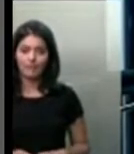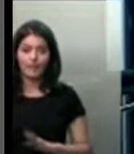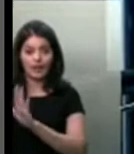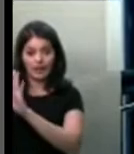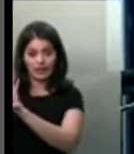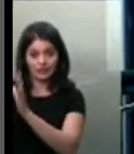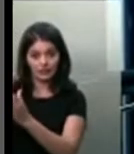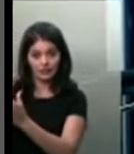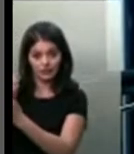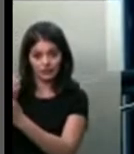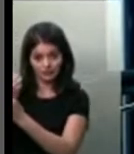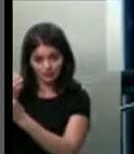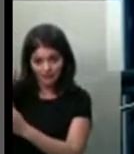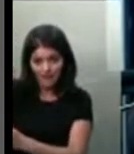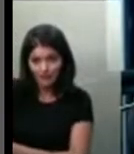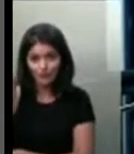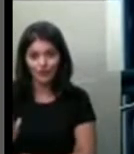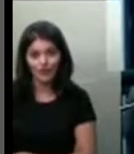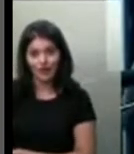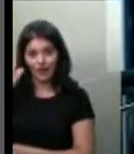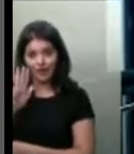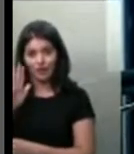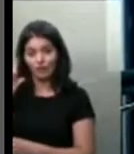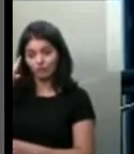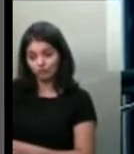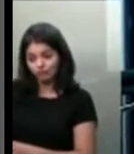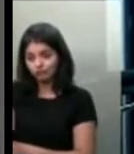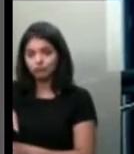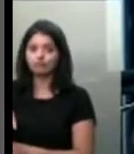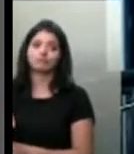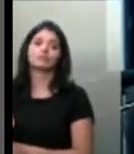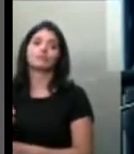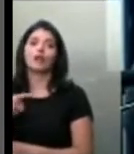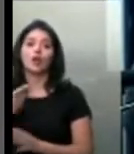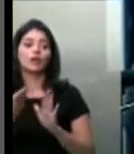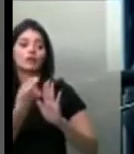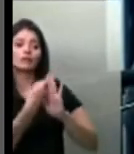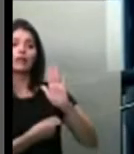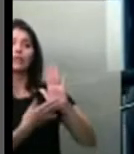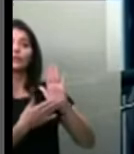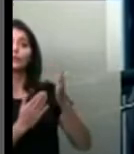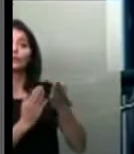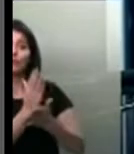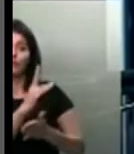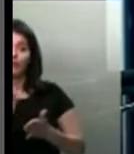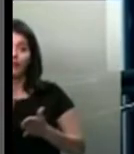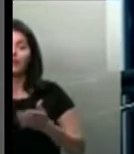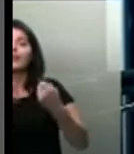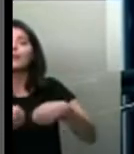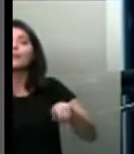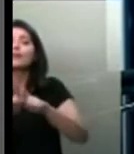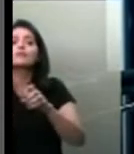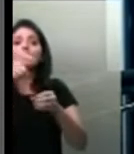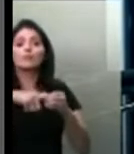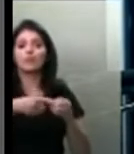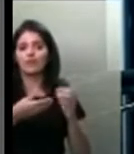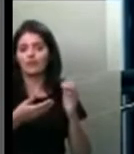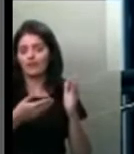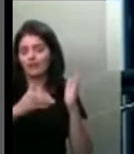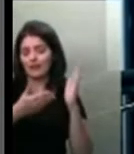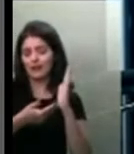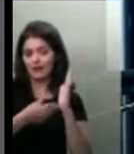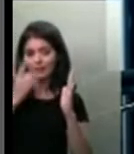de Segurança Nacional e aprovássemos um texto que não voltará mais para a Câmara, que vai direto para a